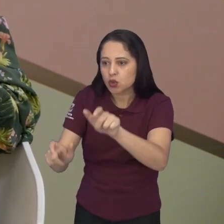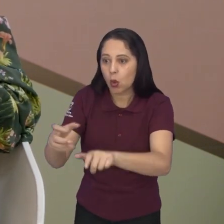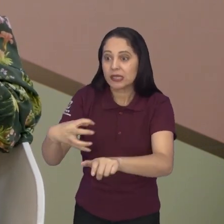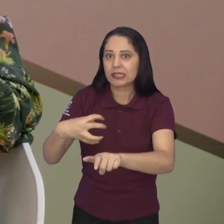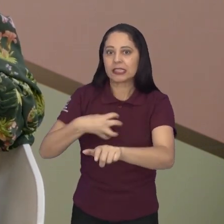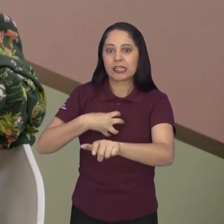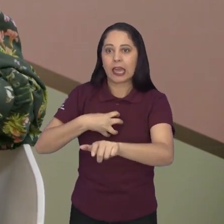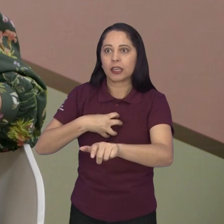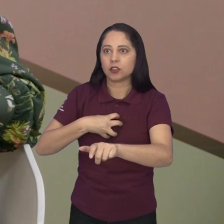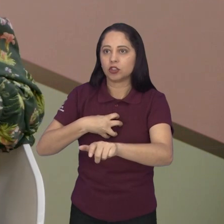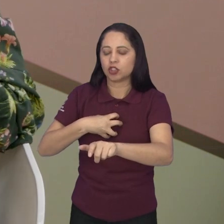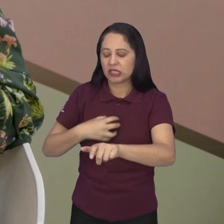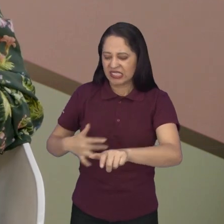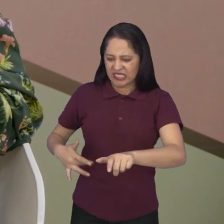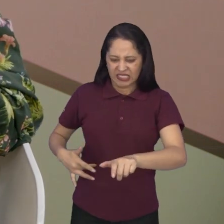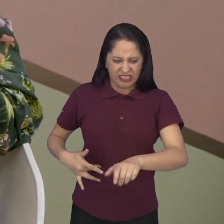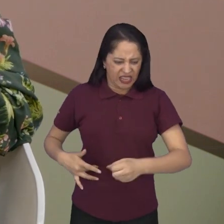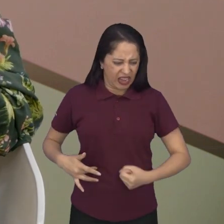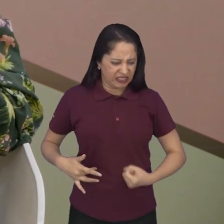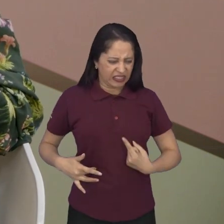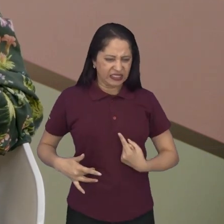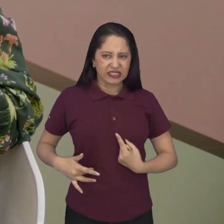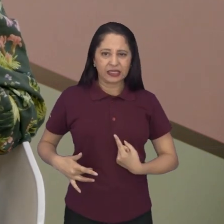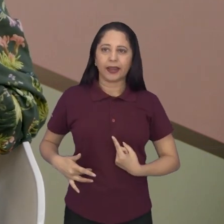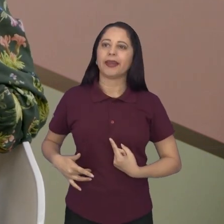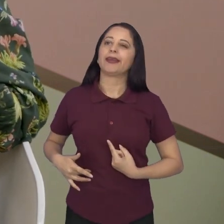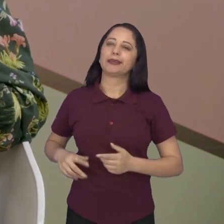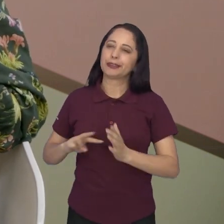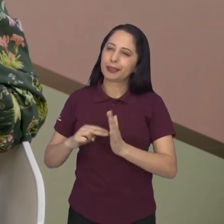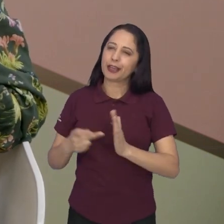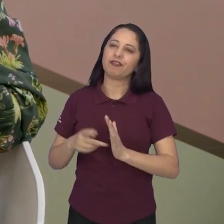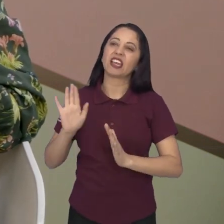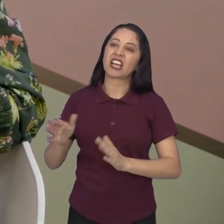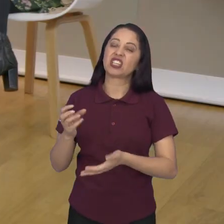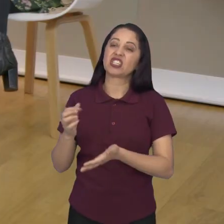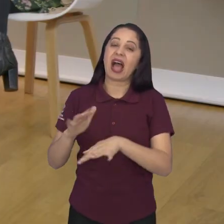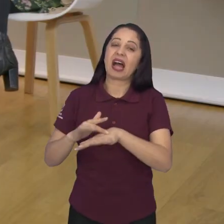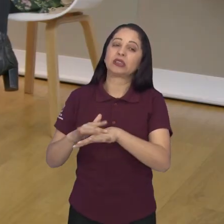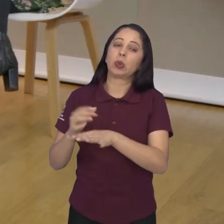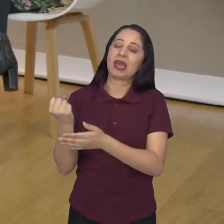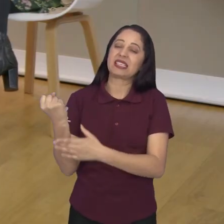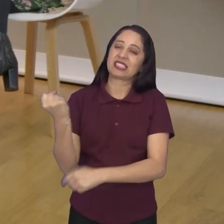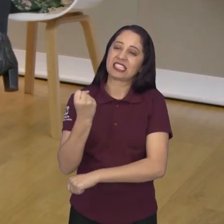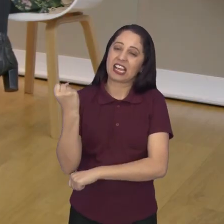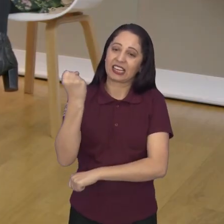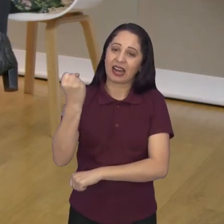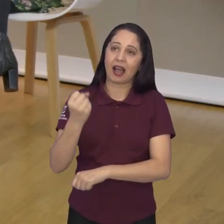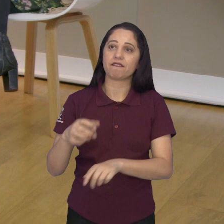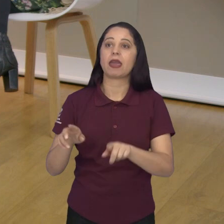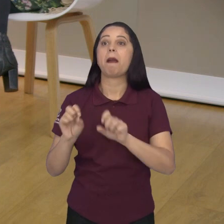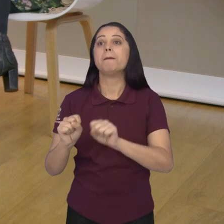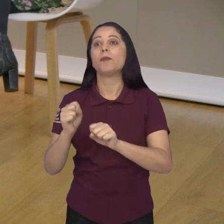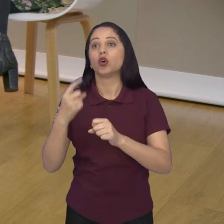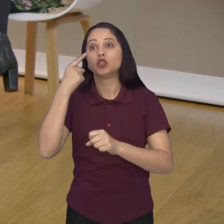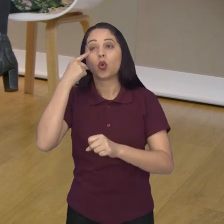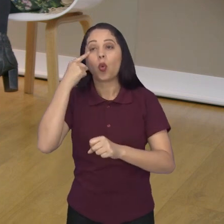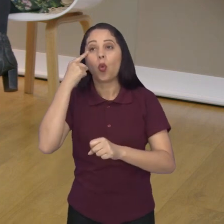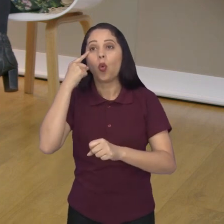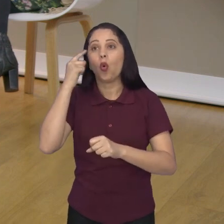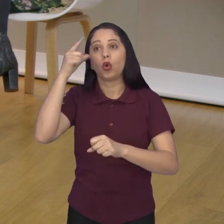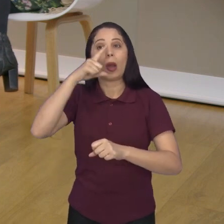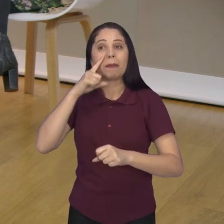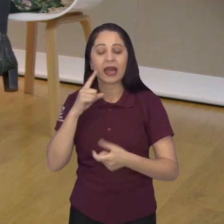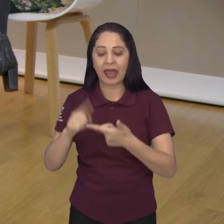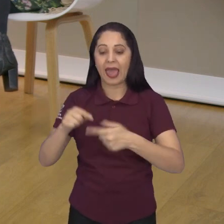apresentar sintomas de que o fígado não vai bem, significa que ele já está numa fase mais avançada, né? Então, o olhinho pode ficar amarelo, a